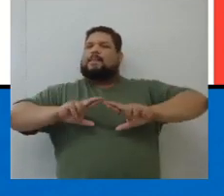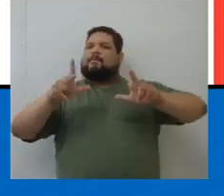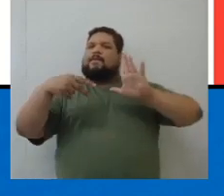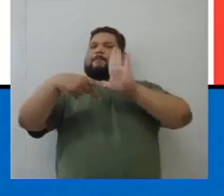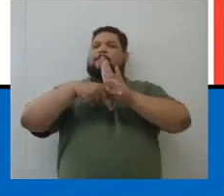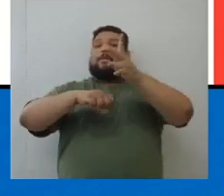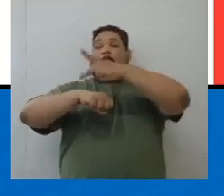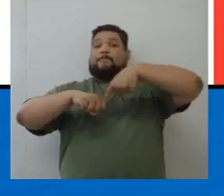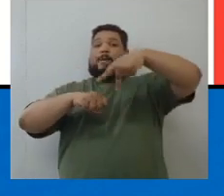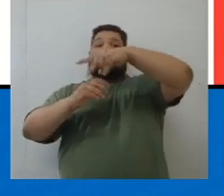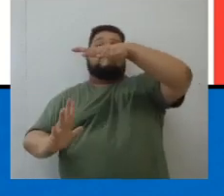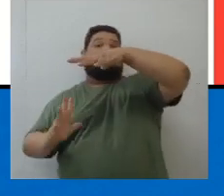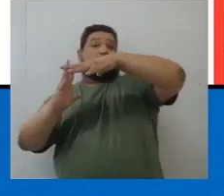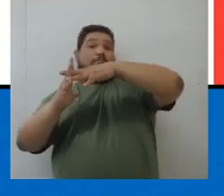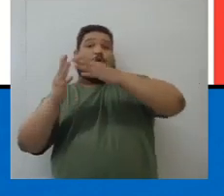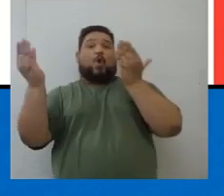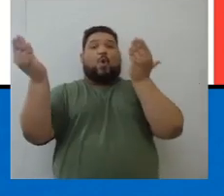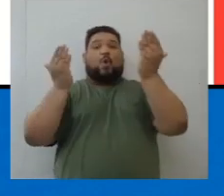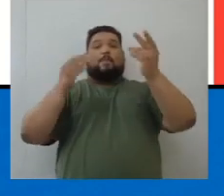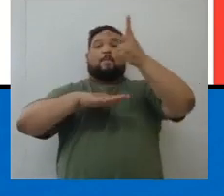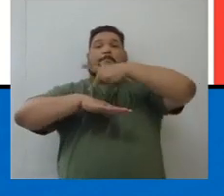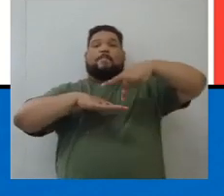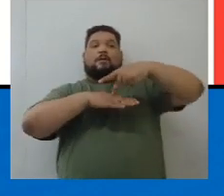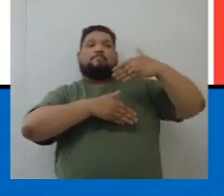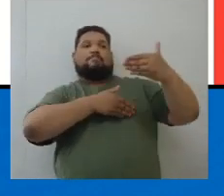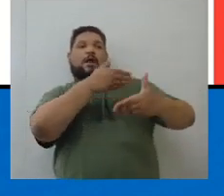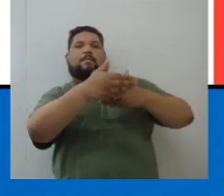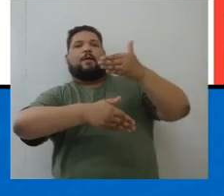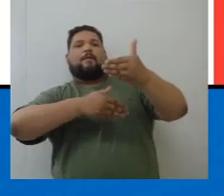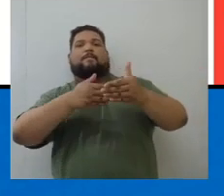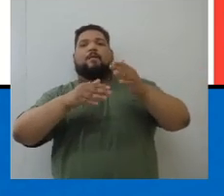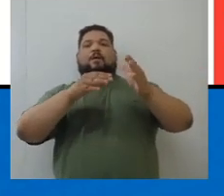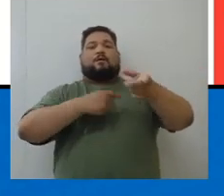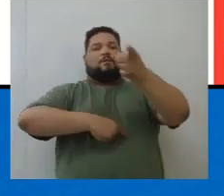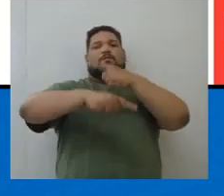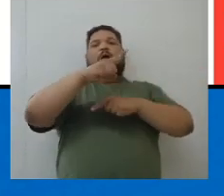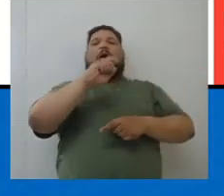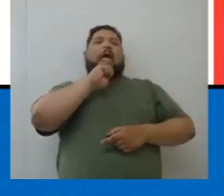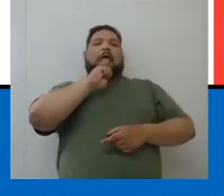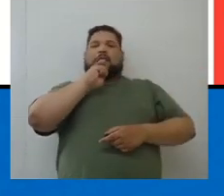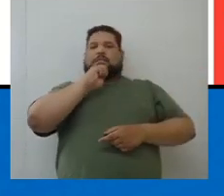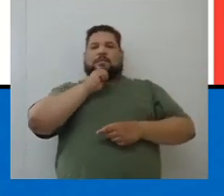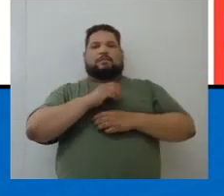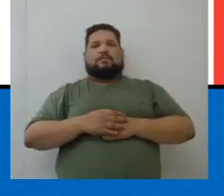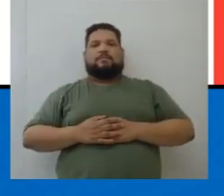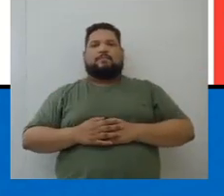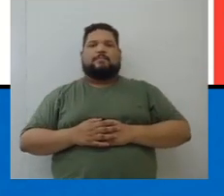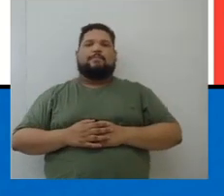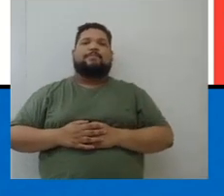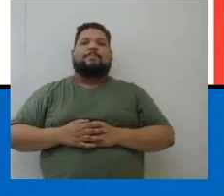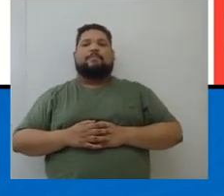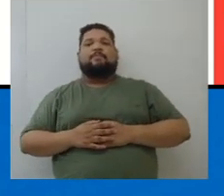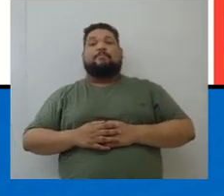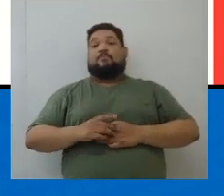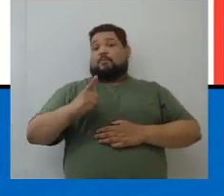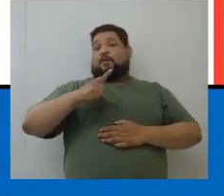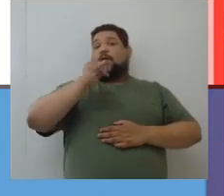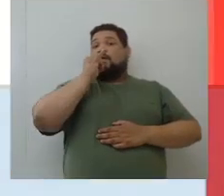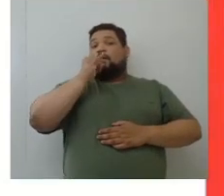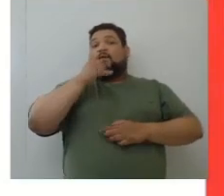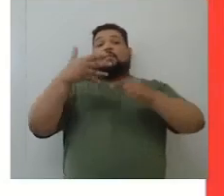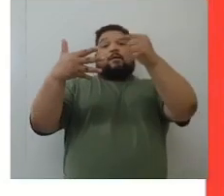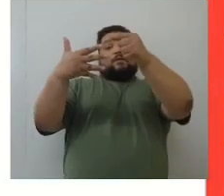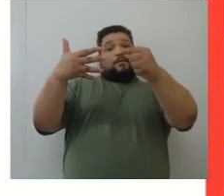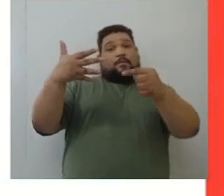os países desenvolvidos e para os países subdesenvolvidos. Então, a gente pode falar aí, por exemplo, sobre os chamados fatores